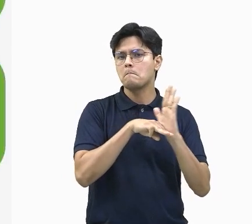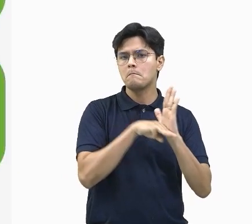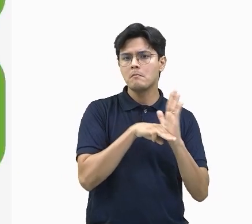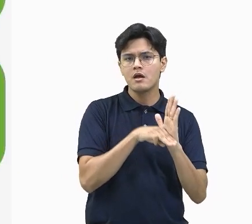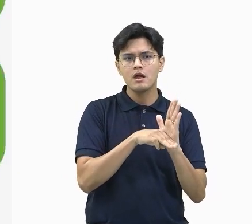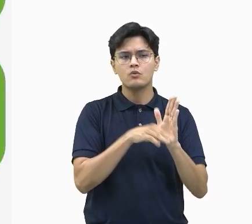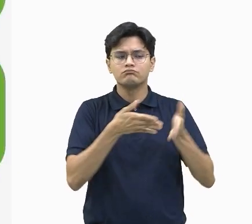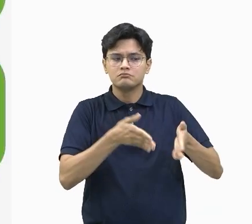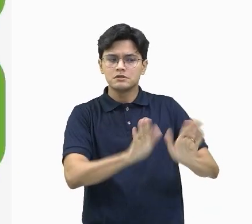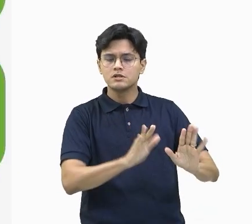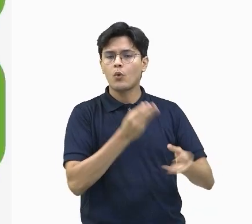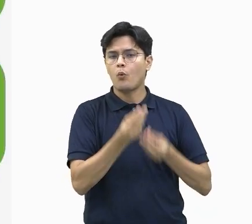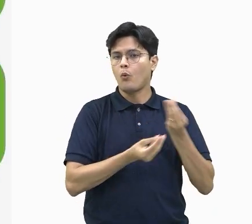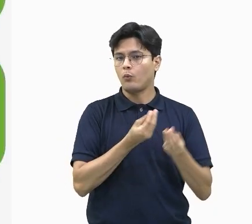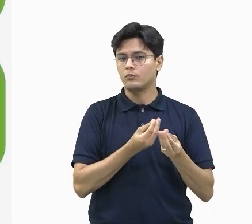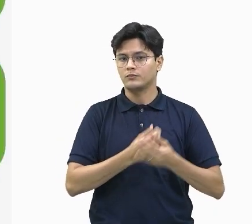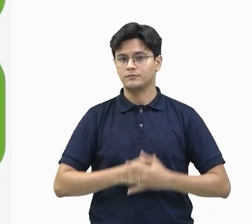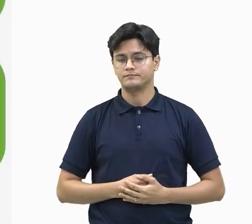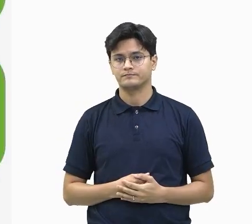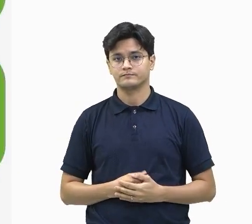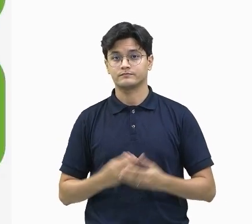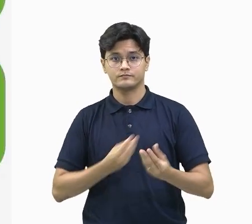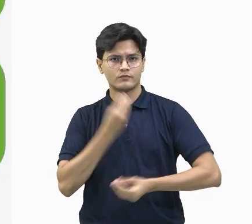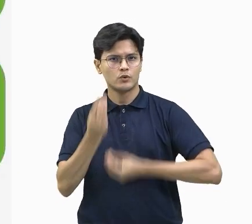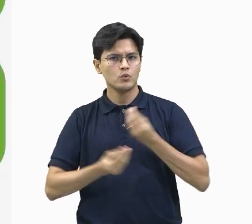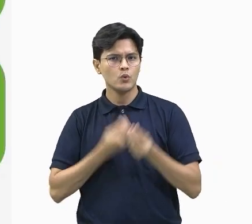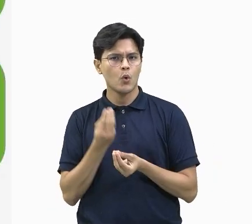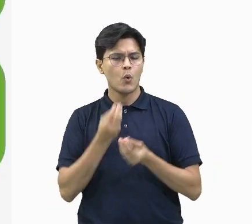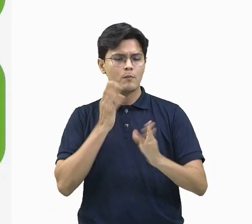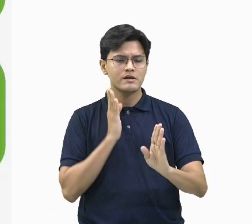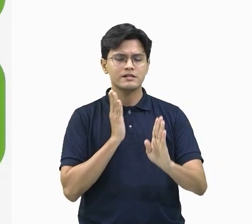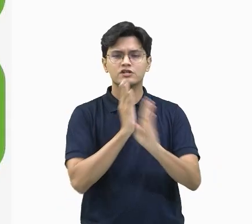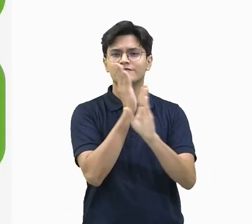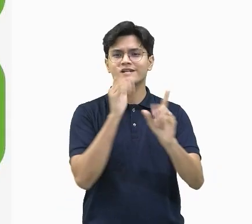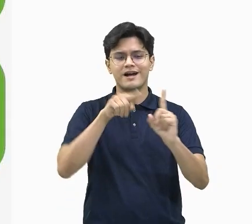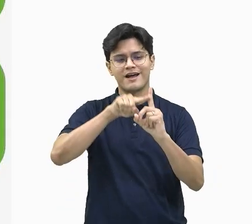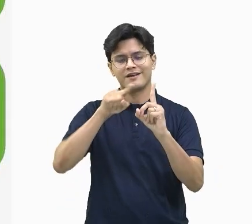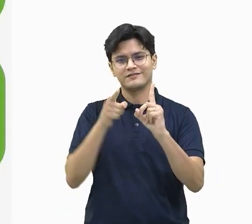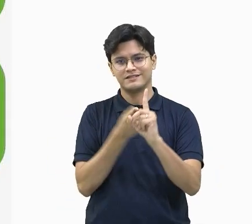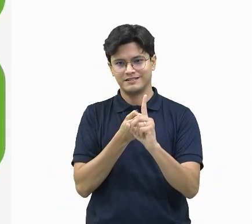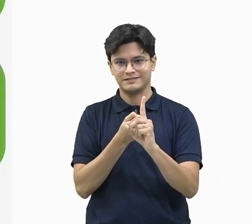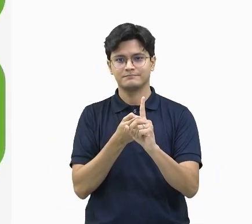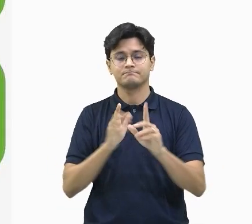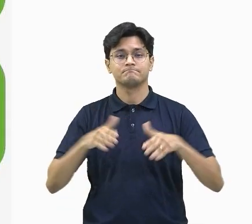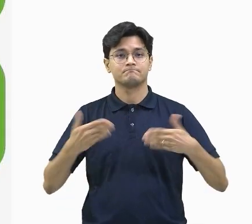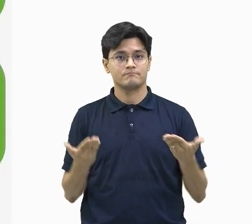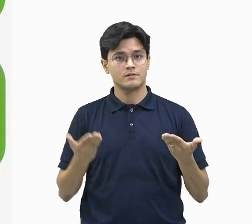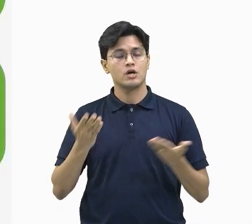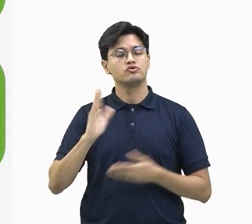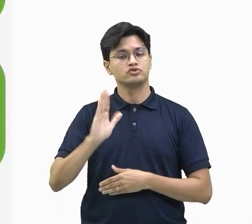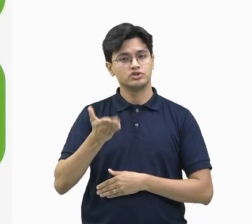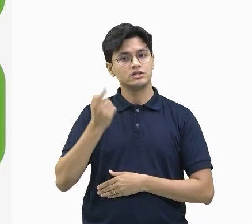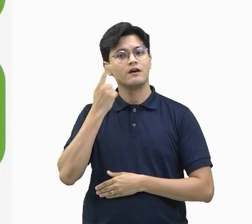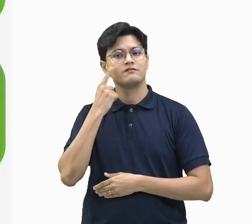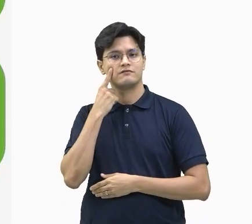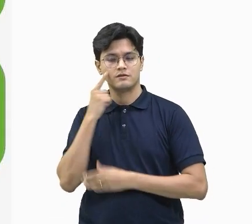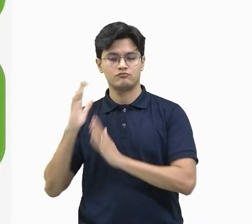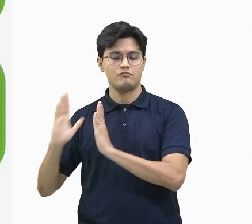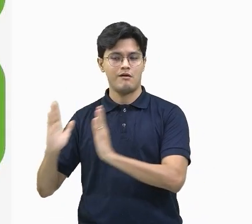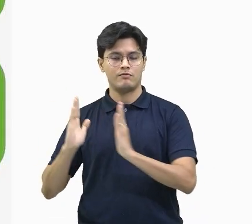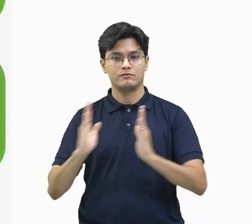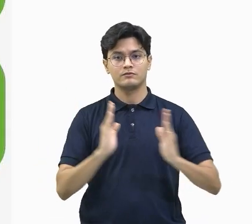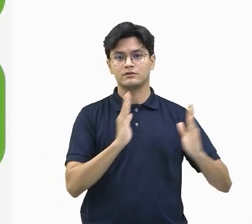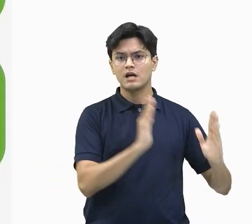nós fazemos para identificar uma gravidez? Já vimos, né, quais são essas etapas. Vamos ver quais